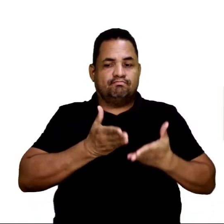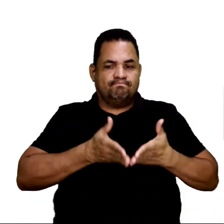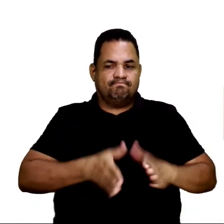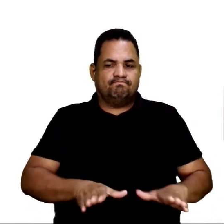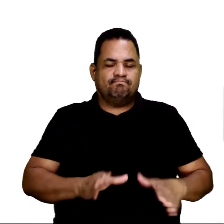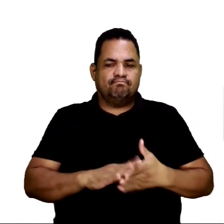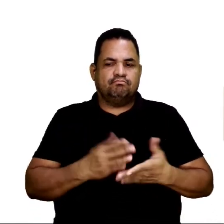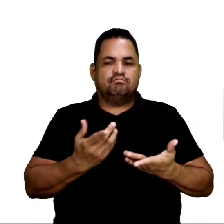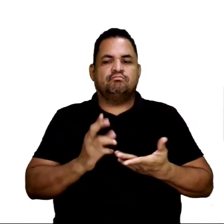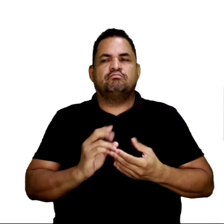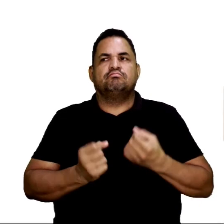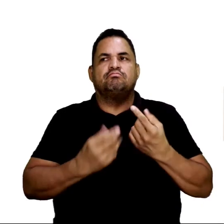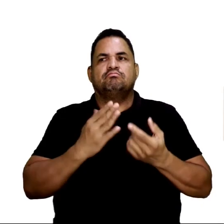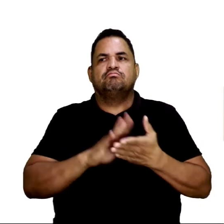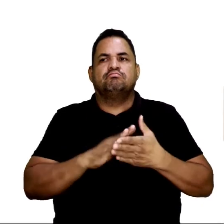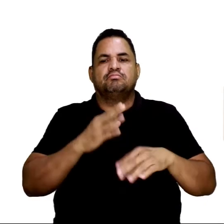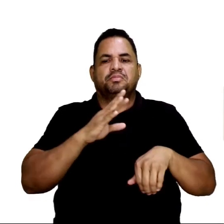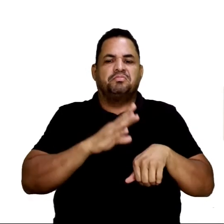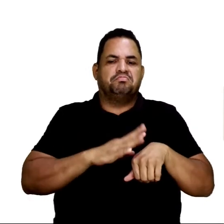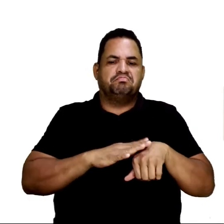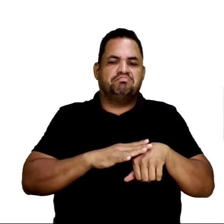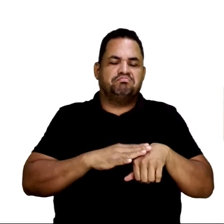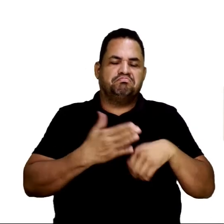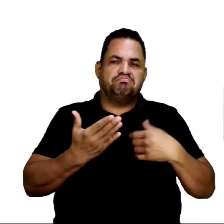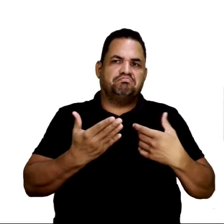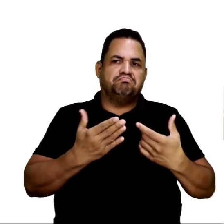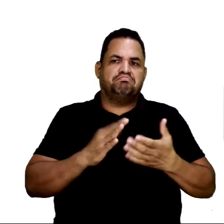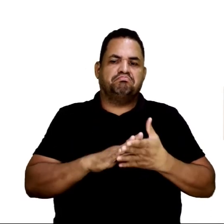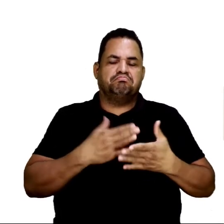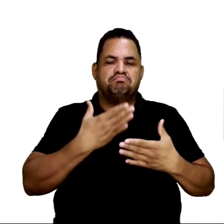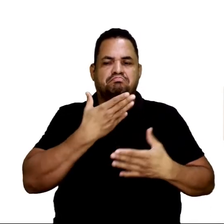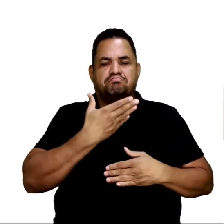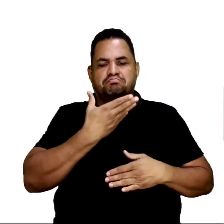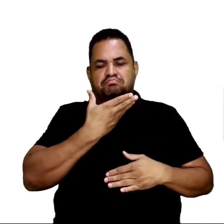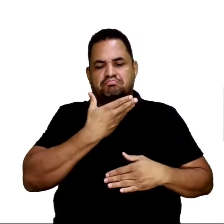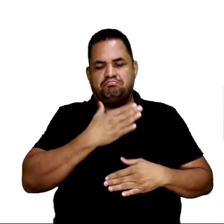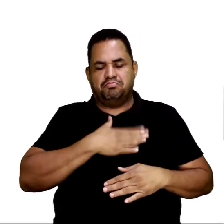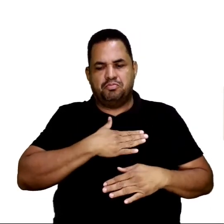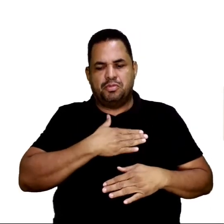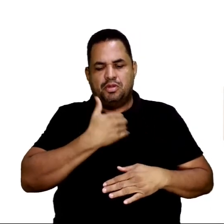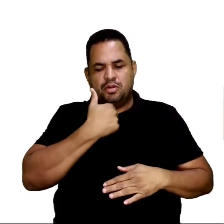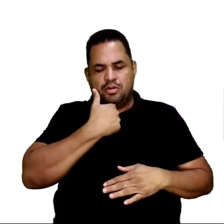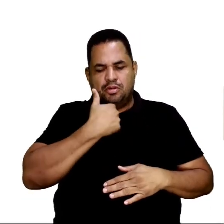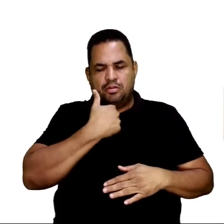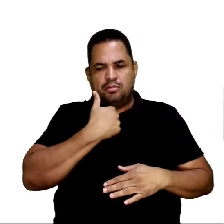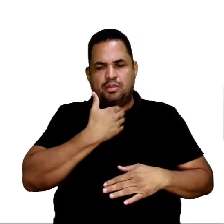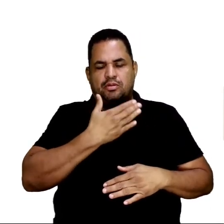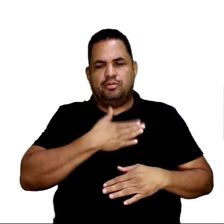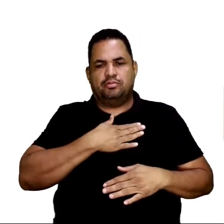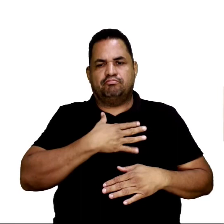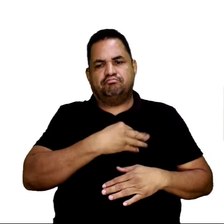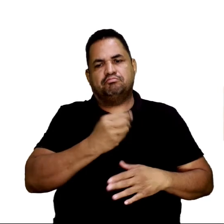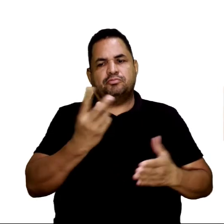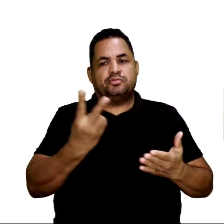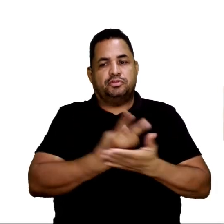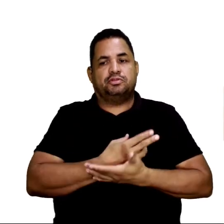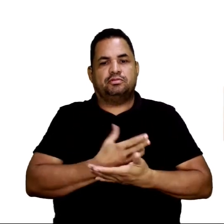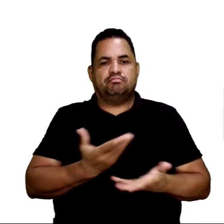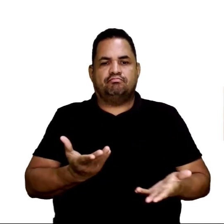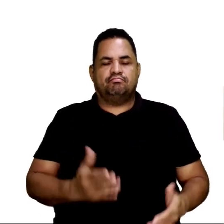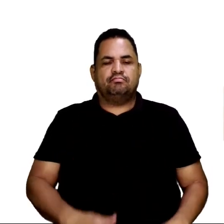alguns processos infecciosos. O meu filho, ele passou por essa situação. Mas vamos lá.